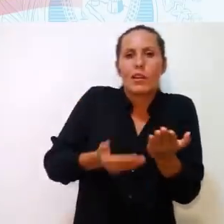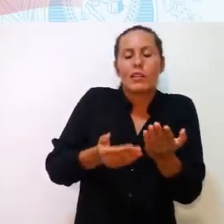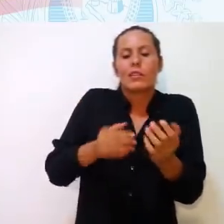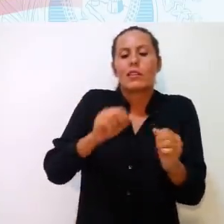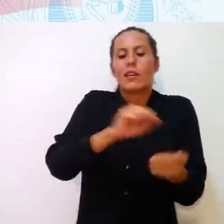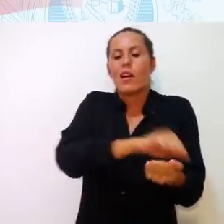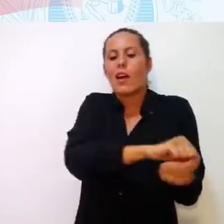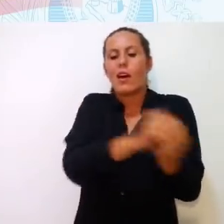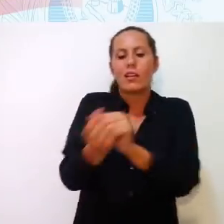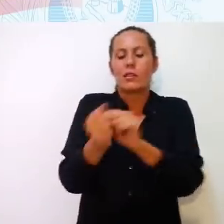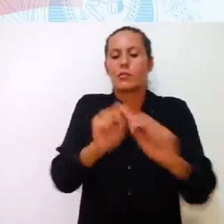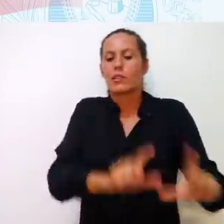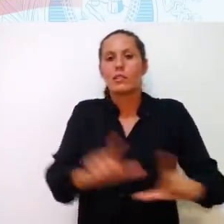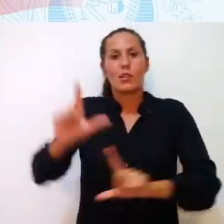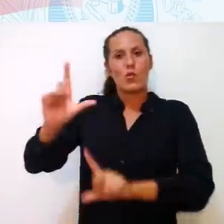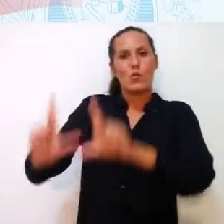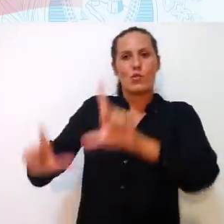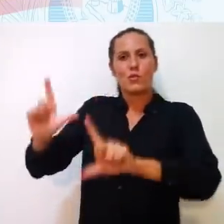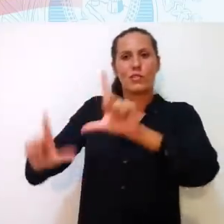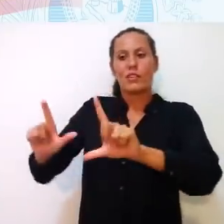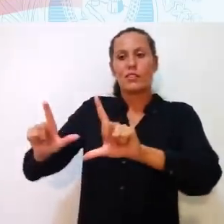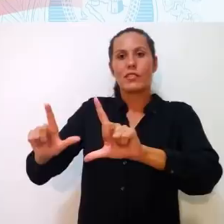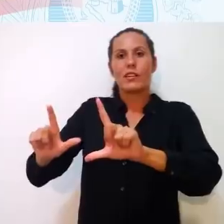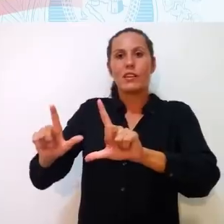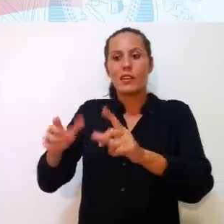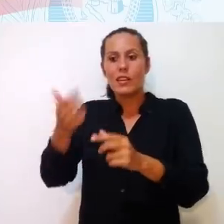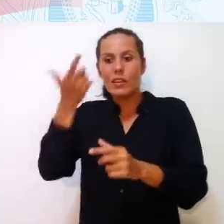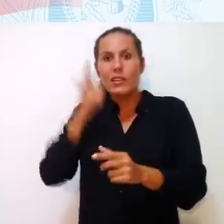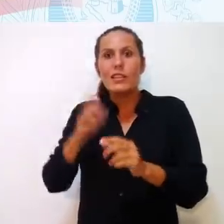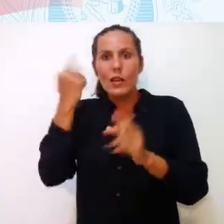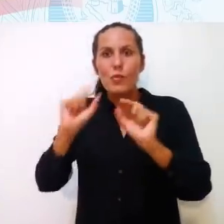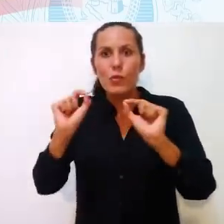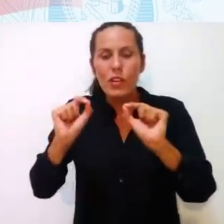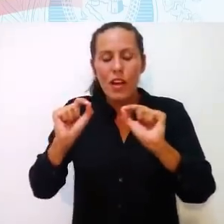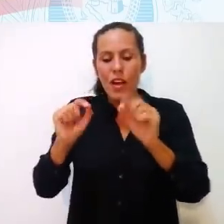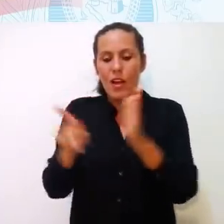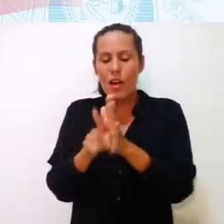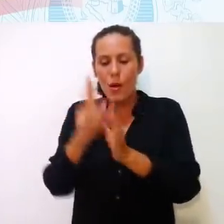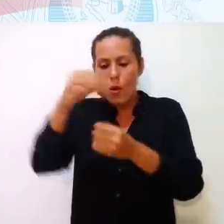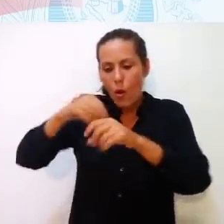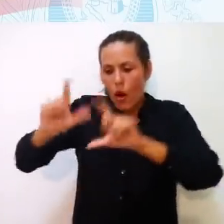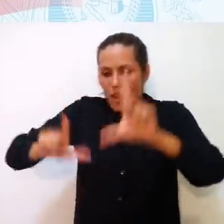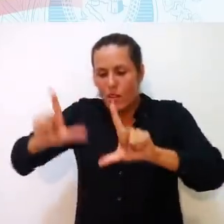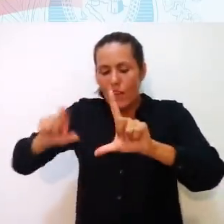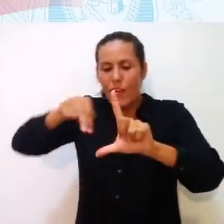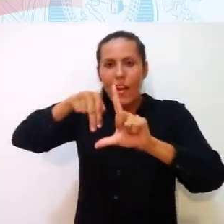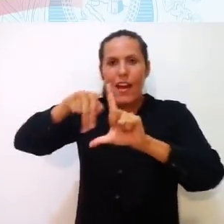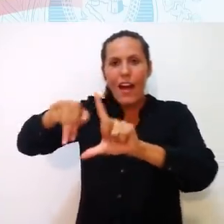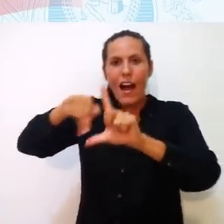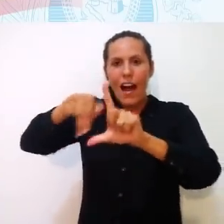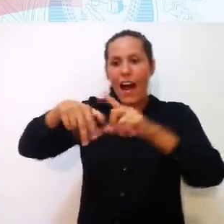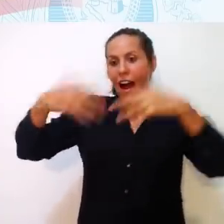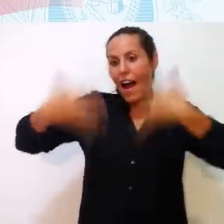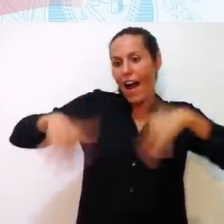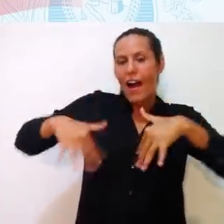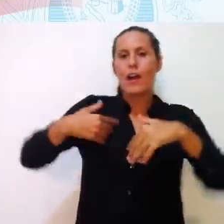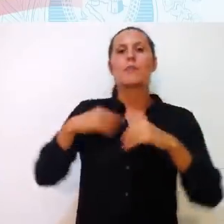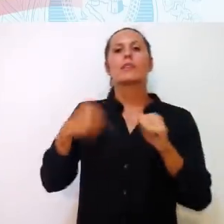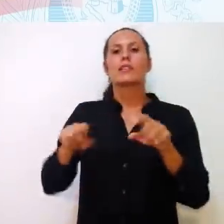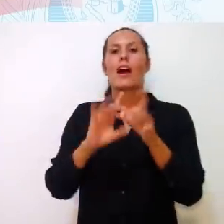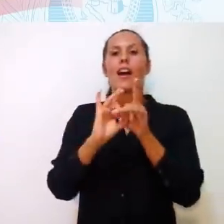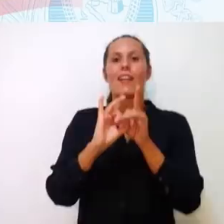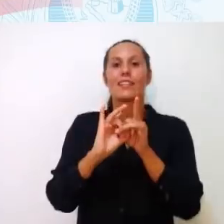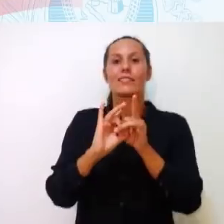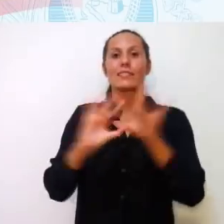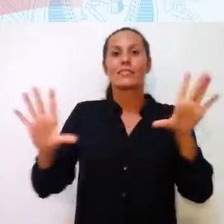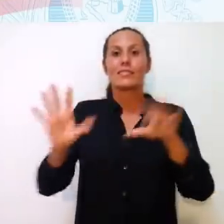de assistir a adaptação do Morte e Vida Severina para a história em quadrinhos, que também ganhou, adivinha o quê? Uma versão animada. E o melhor,